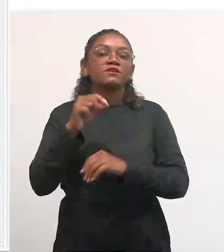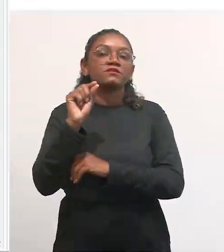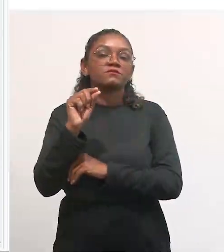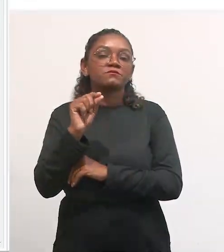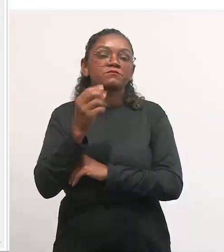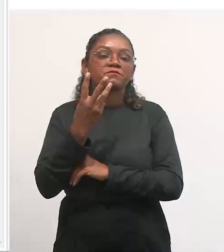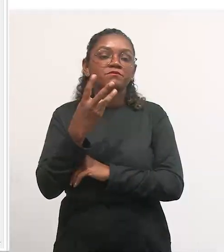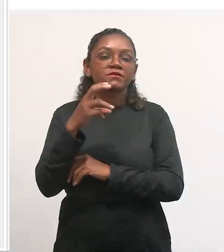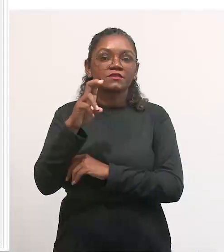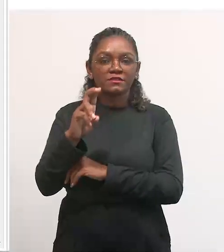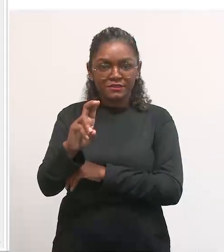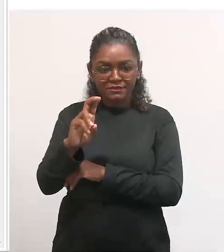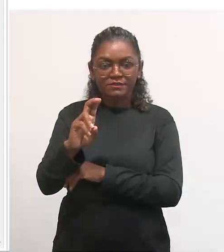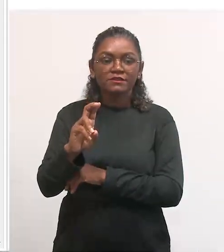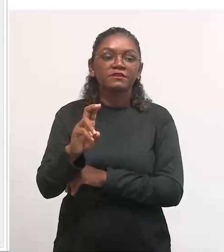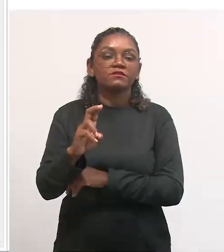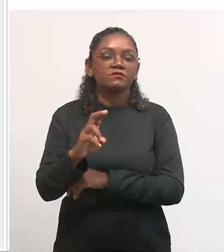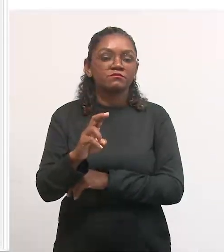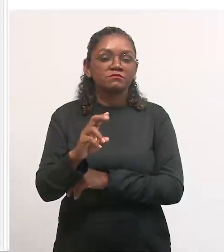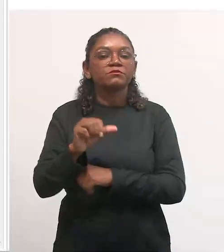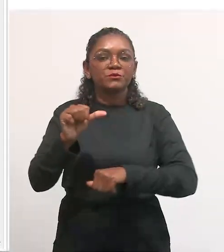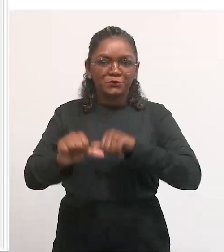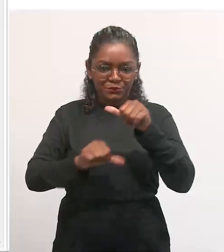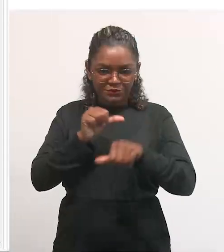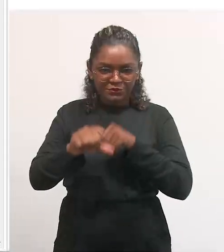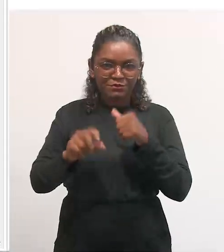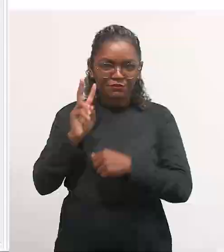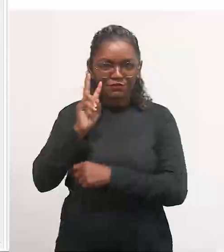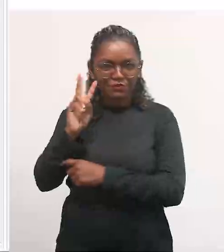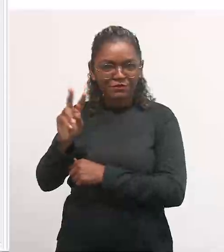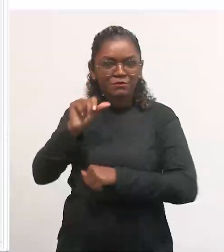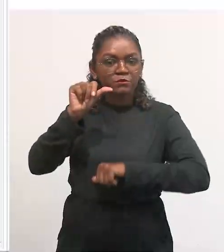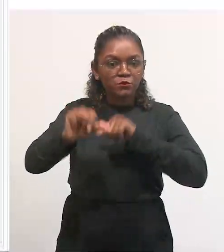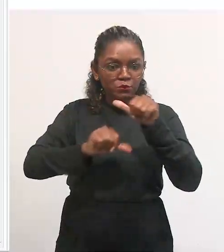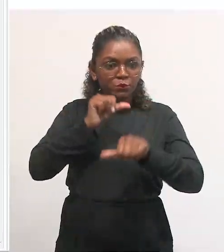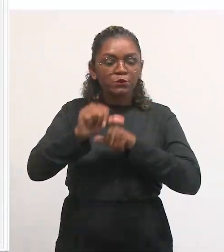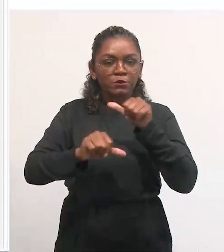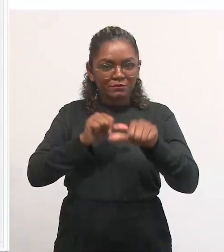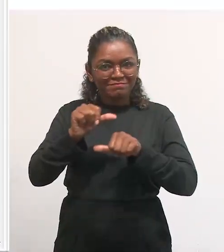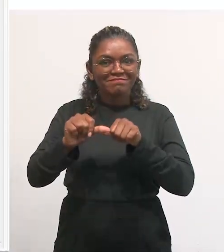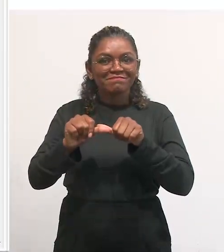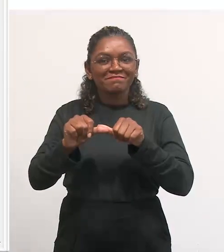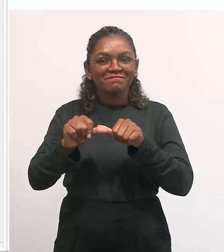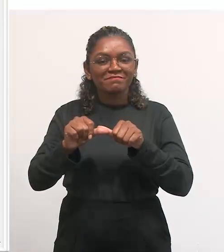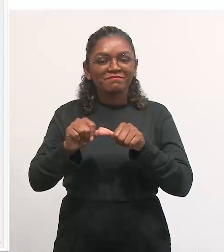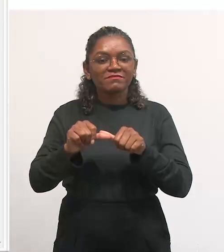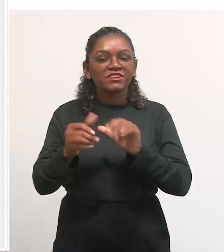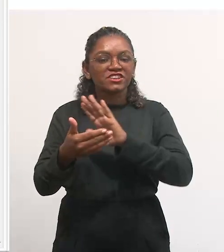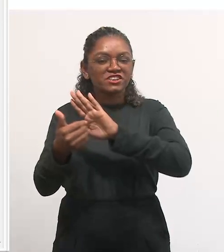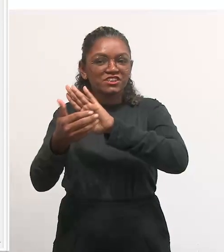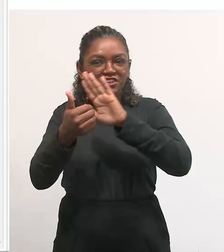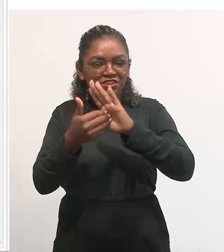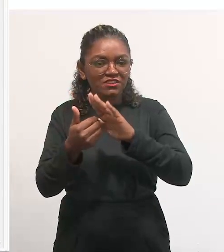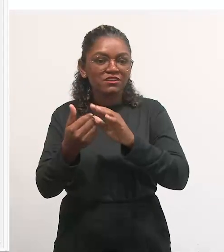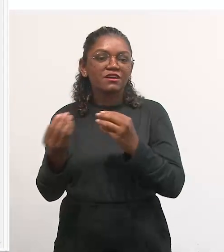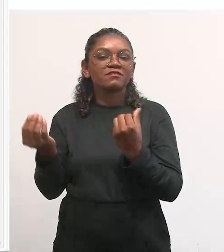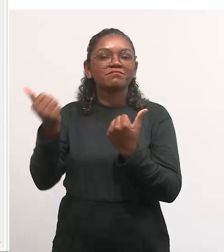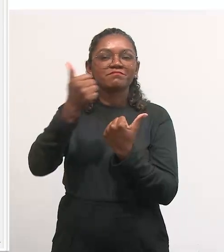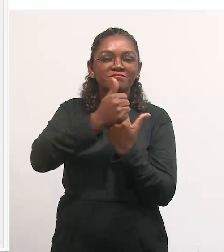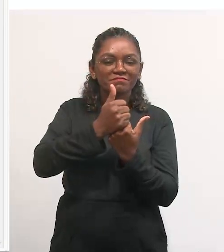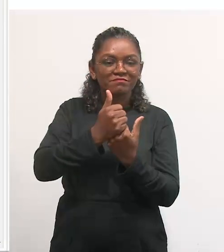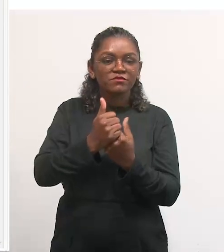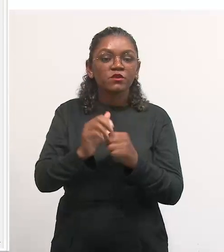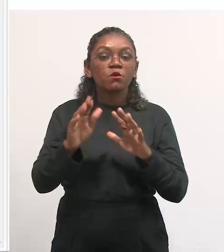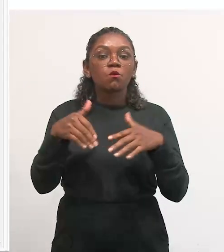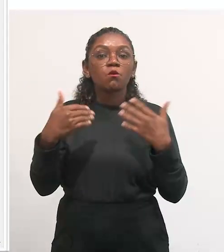vendo que ele foi todo, né, alterado. E aí ele vai dizer o que é que tem que ter no currículo do ensino médio. O